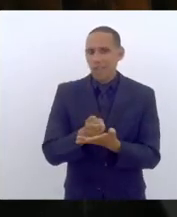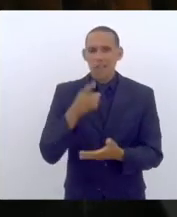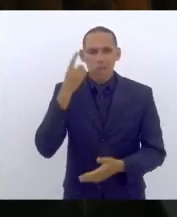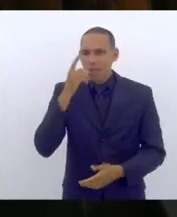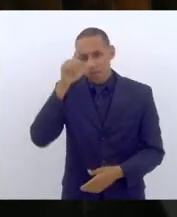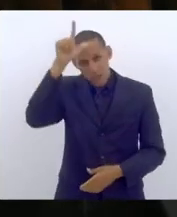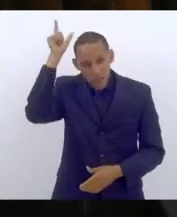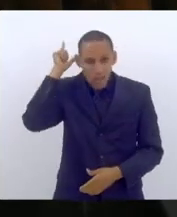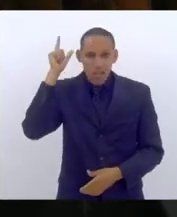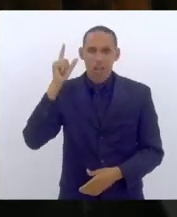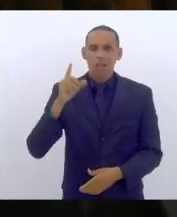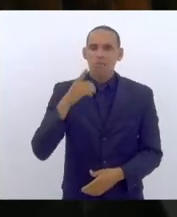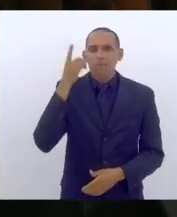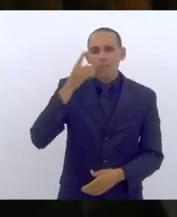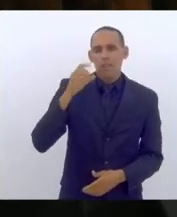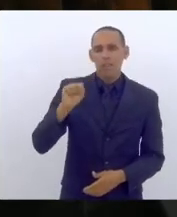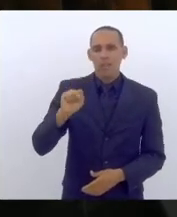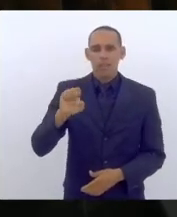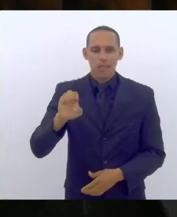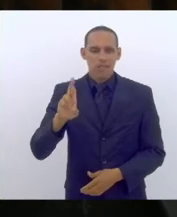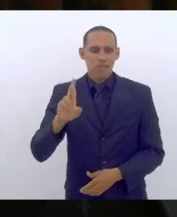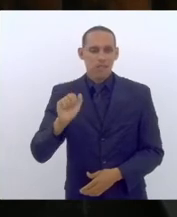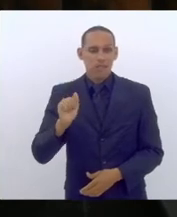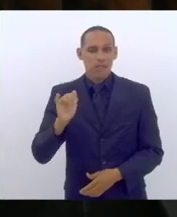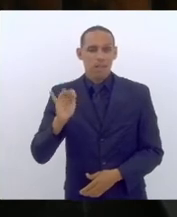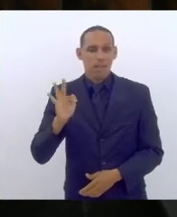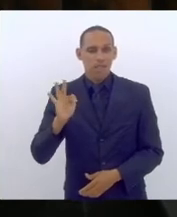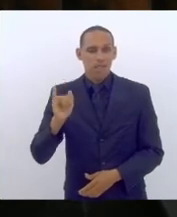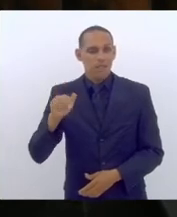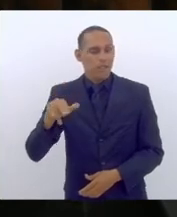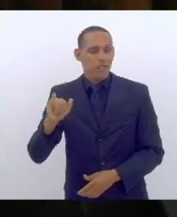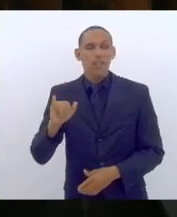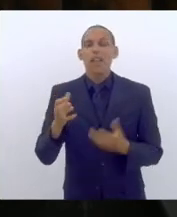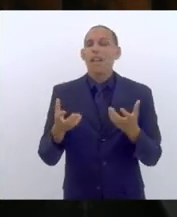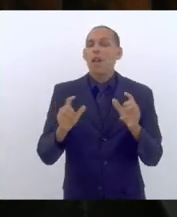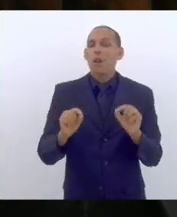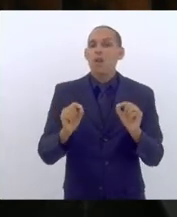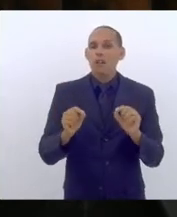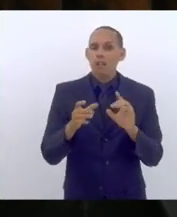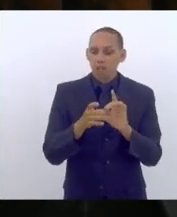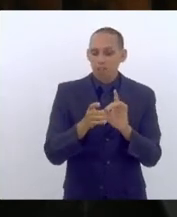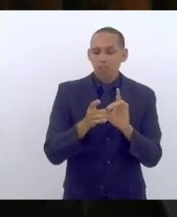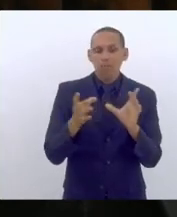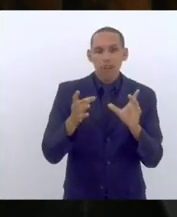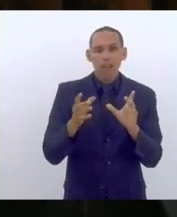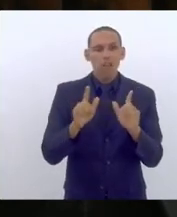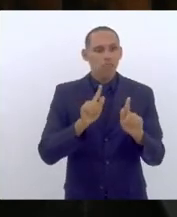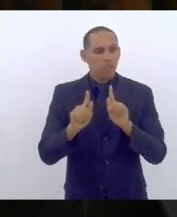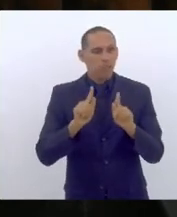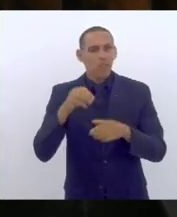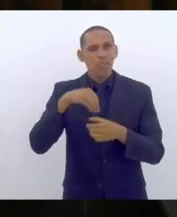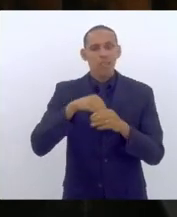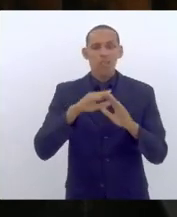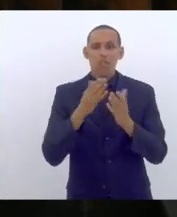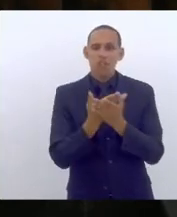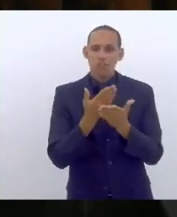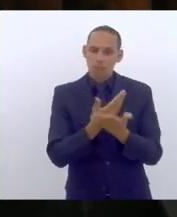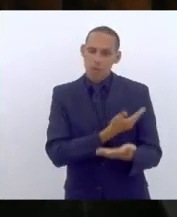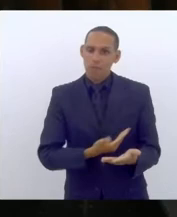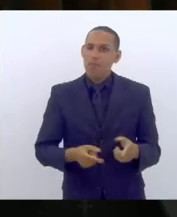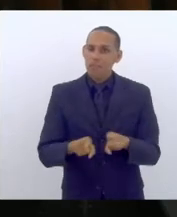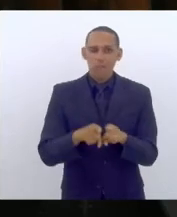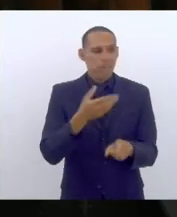Paulo Deputado serafini maior participação a gestão democrática nas escolas públicas Deputado valdec sempre também